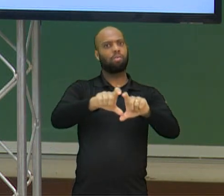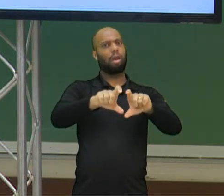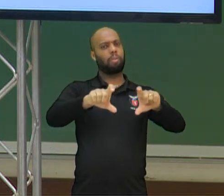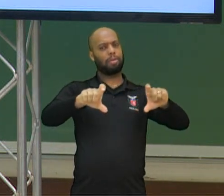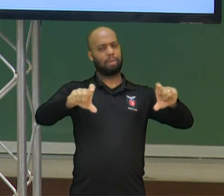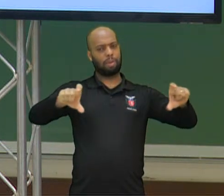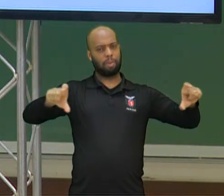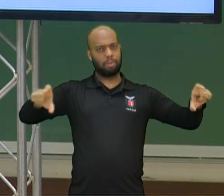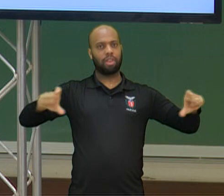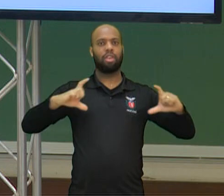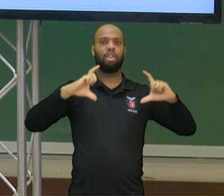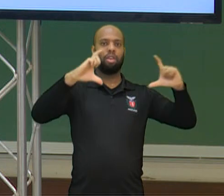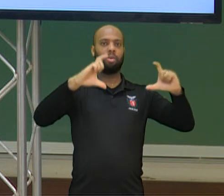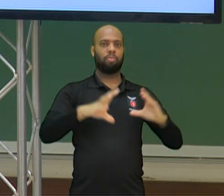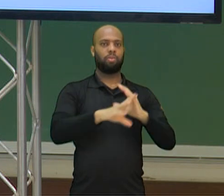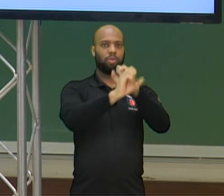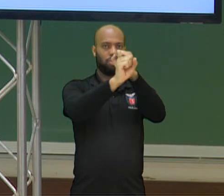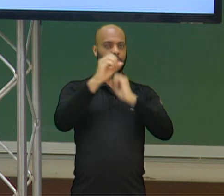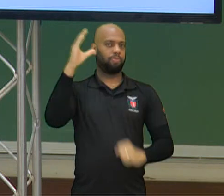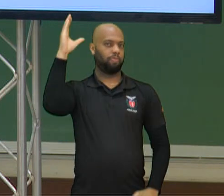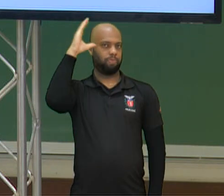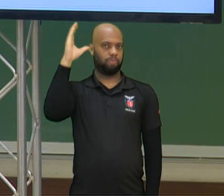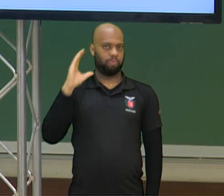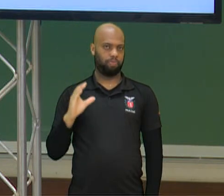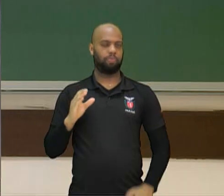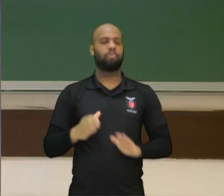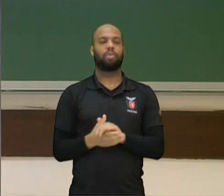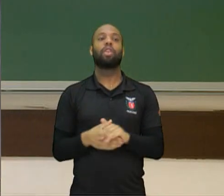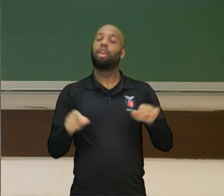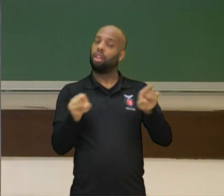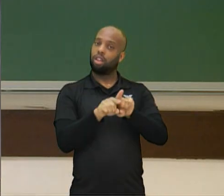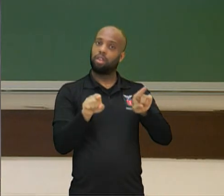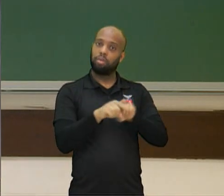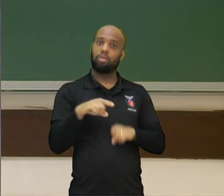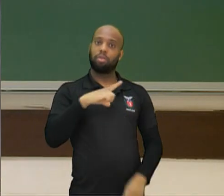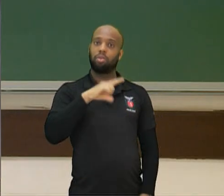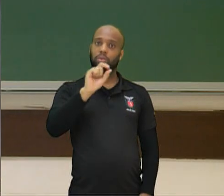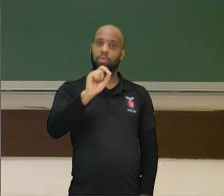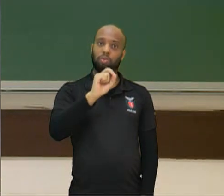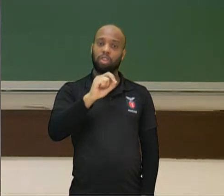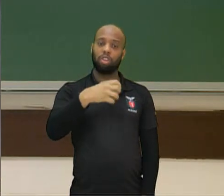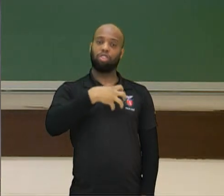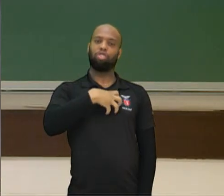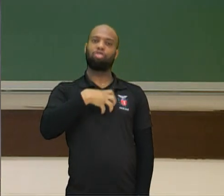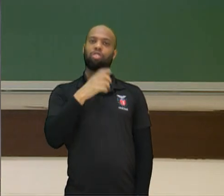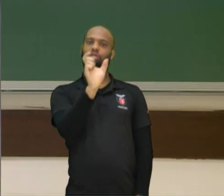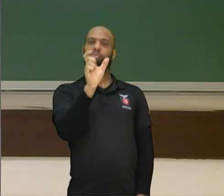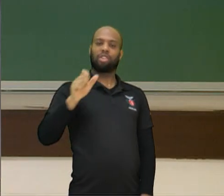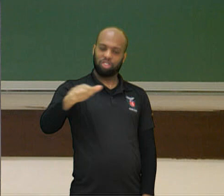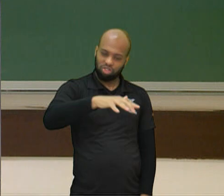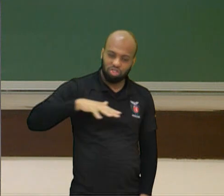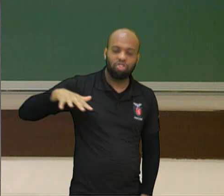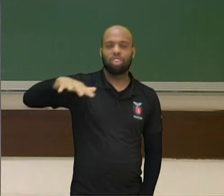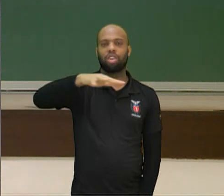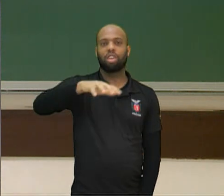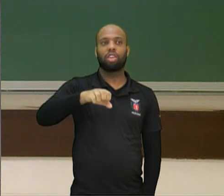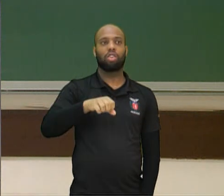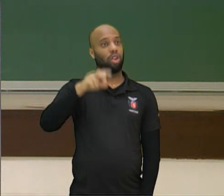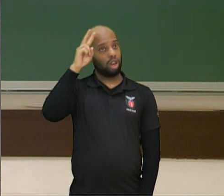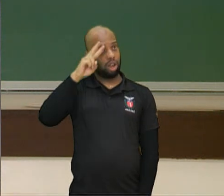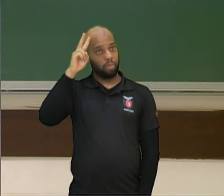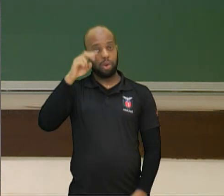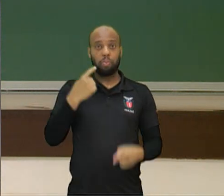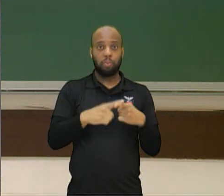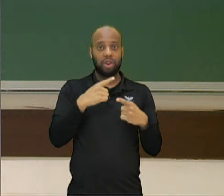este binômio. E também vamos ver o termo geral, vamos relembrar, né? Caso fique